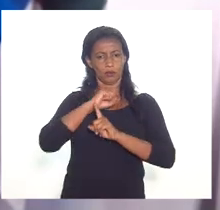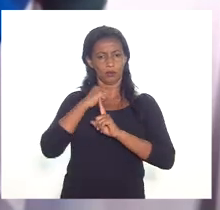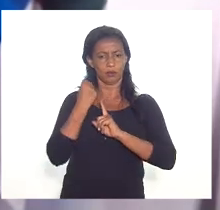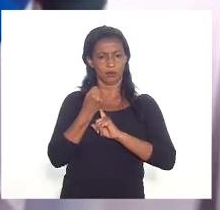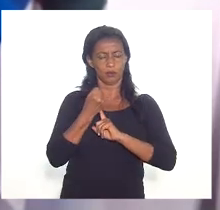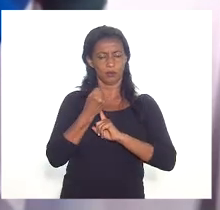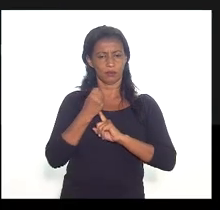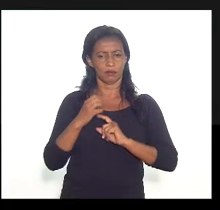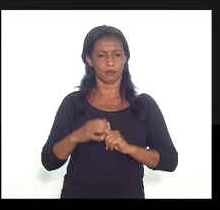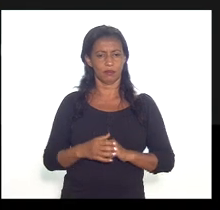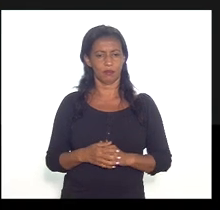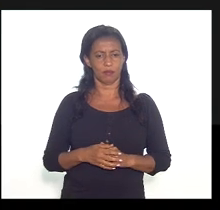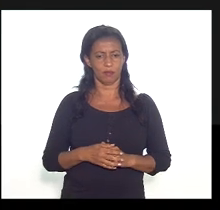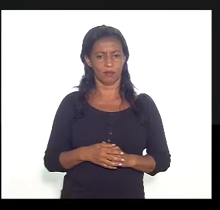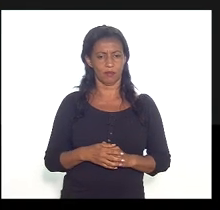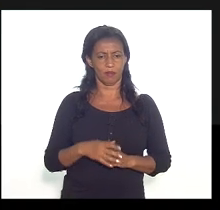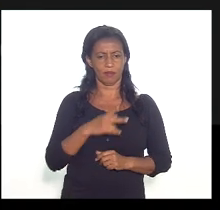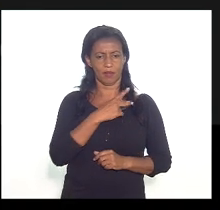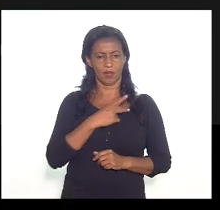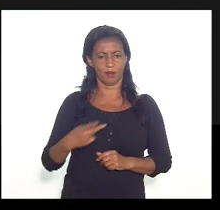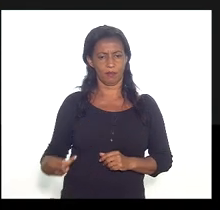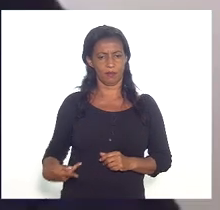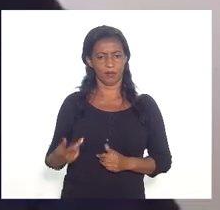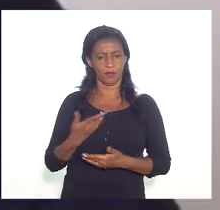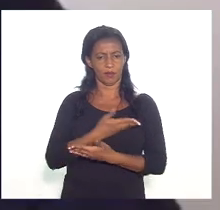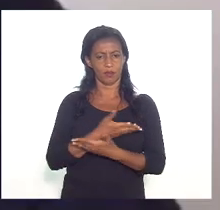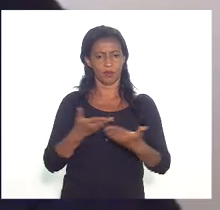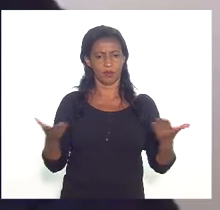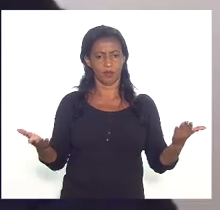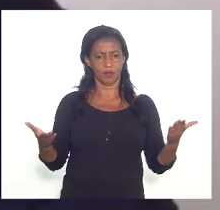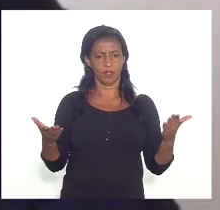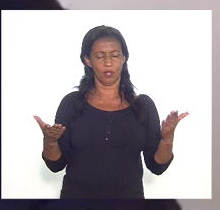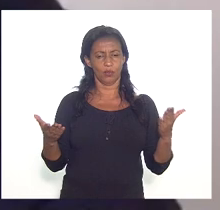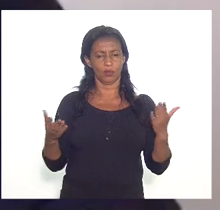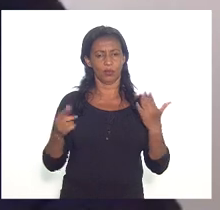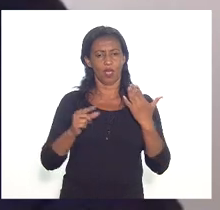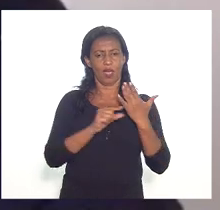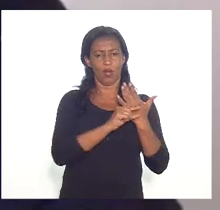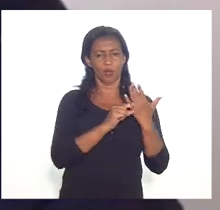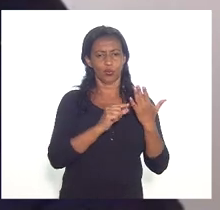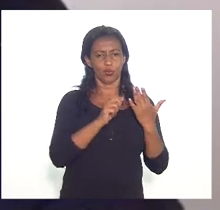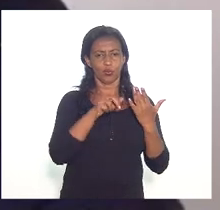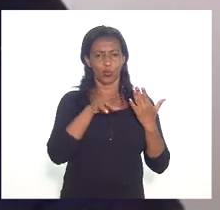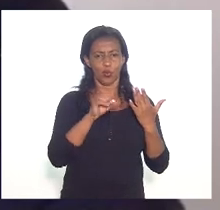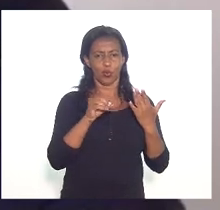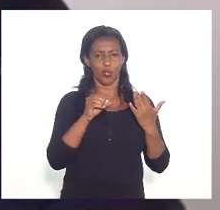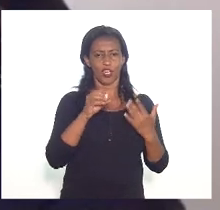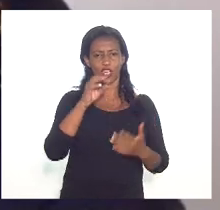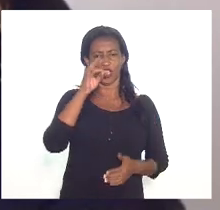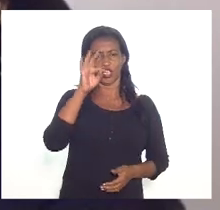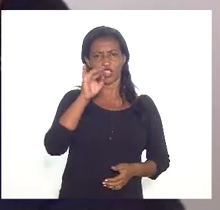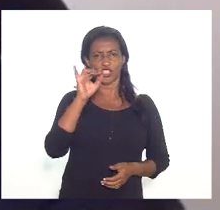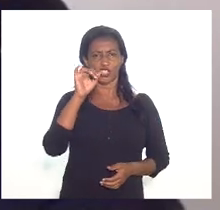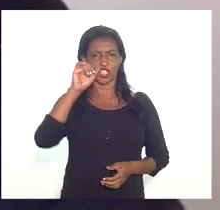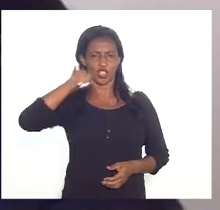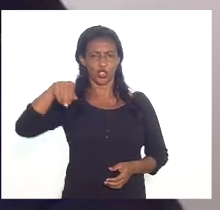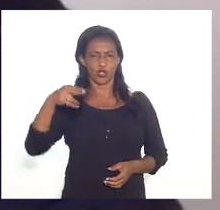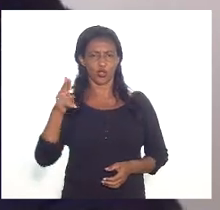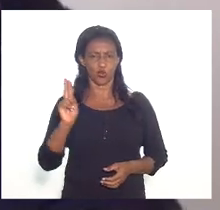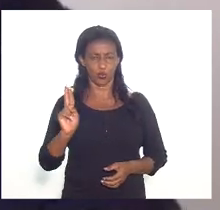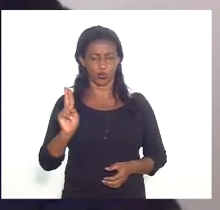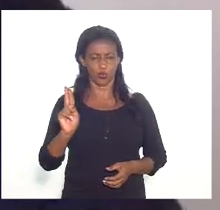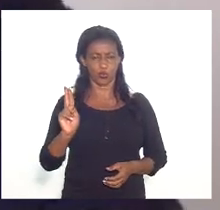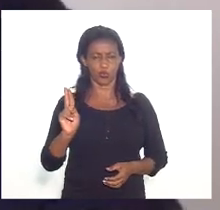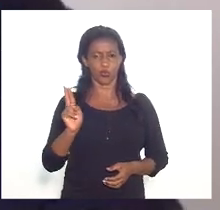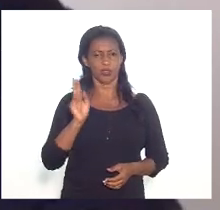Monteiro. Senhor presidente, saúdo aqui a autora deputada Tia Ju, sempre vigilante e atuante da pauta de